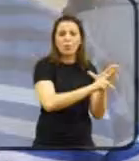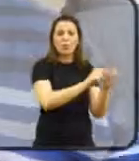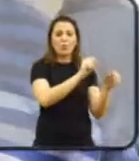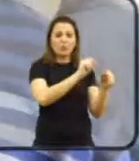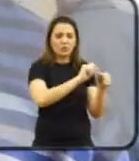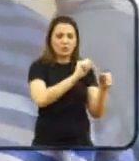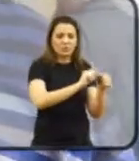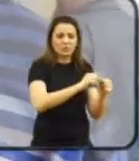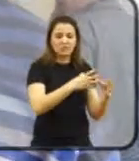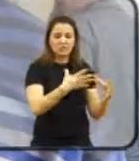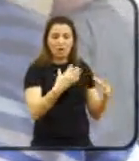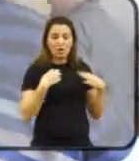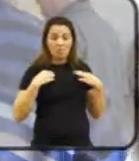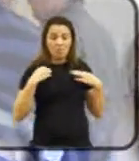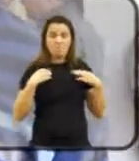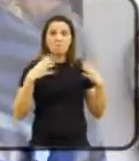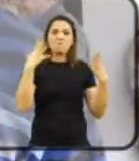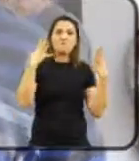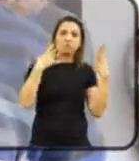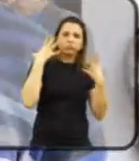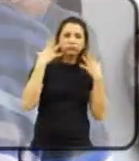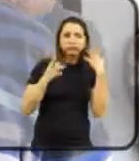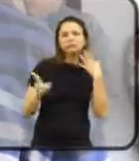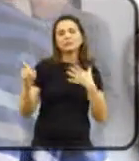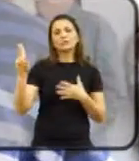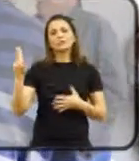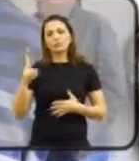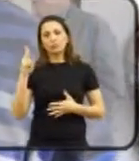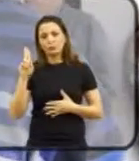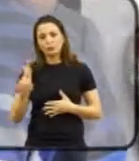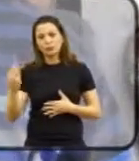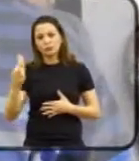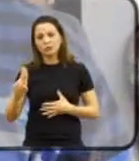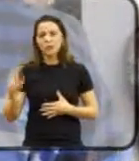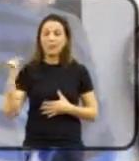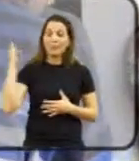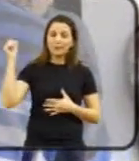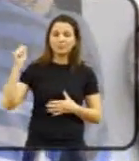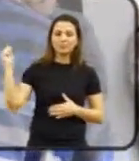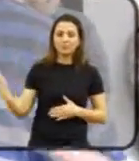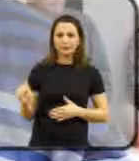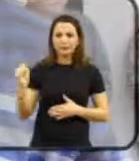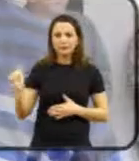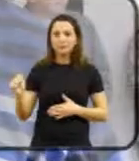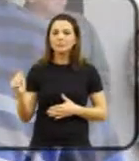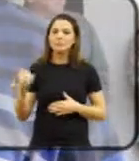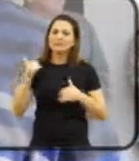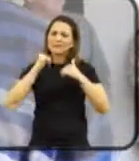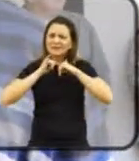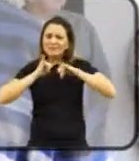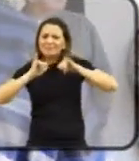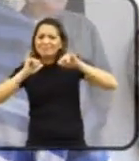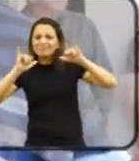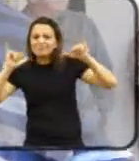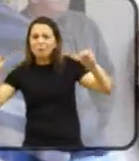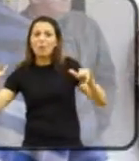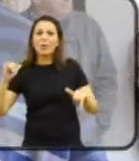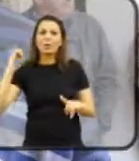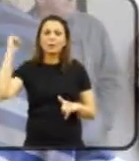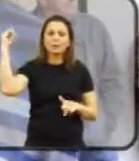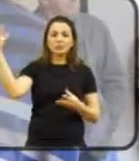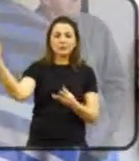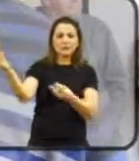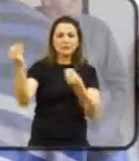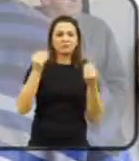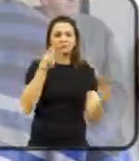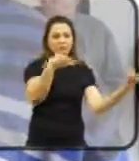possam fazer suas fantasias, fazer suas roupas. Isso é muito importante para Araraquara. Então nós temos que divulgar e tentar trazer,